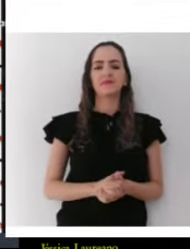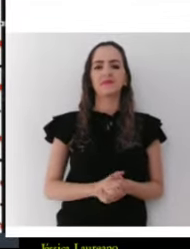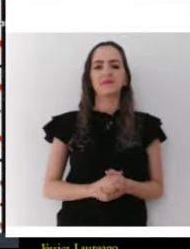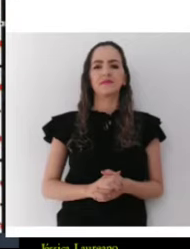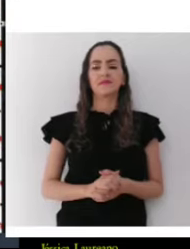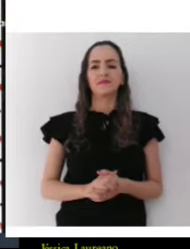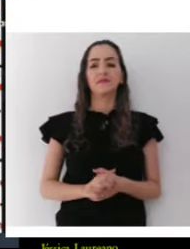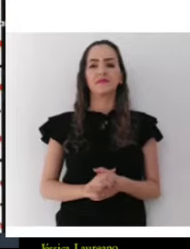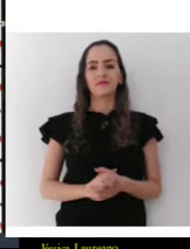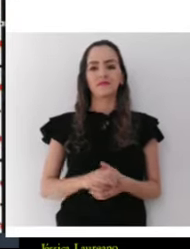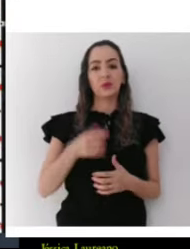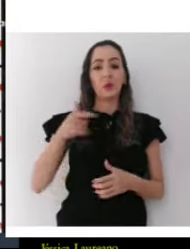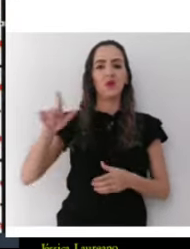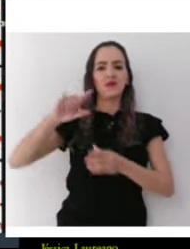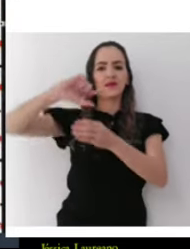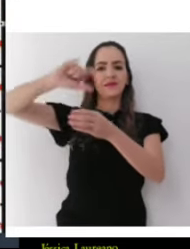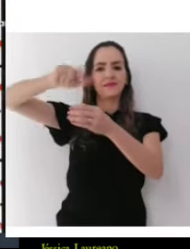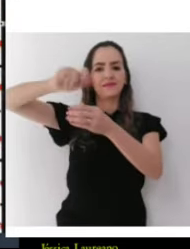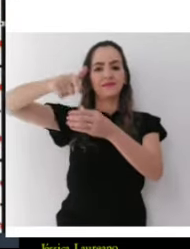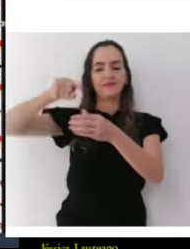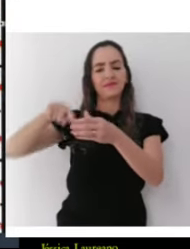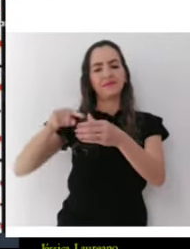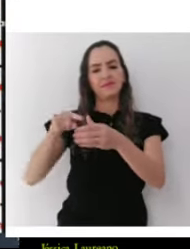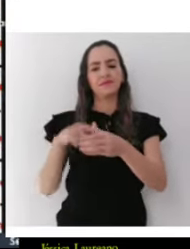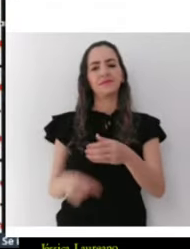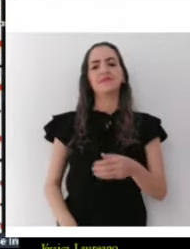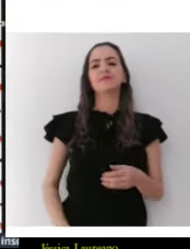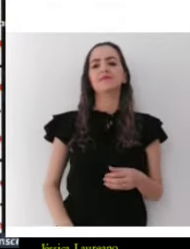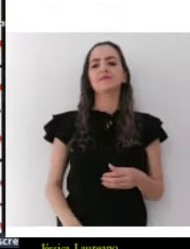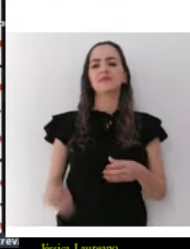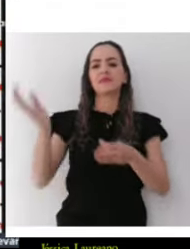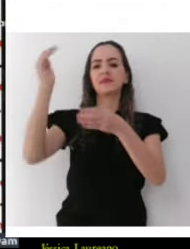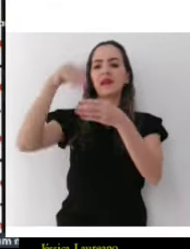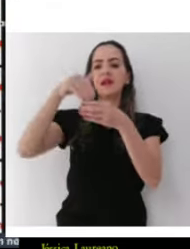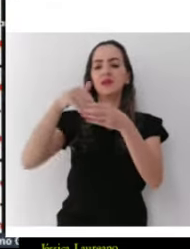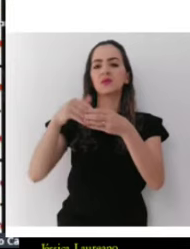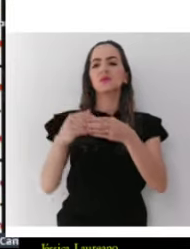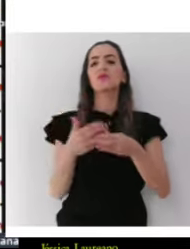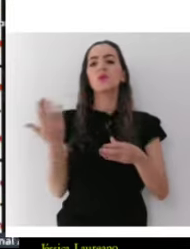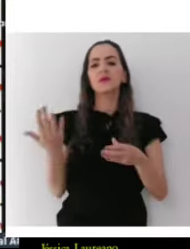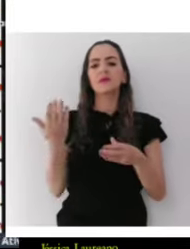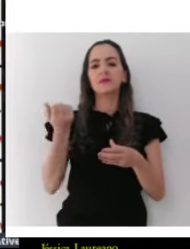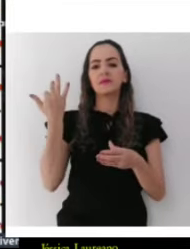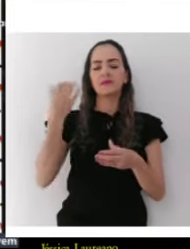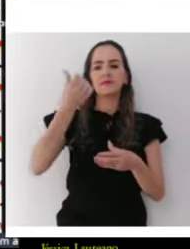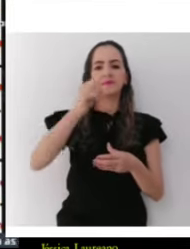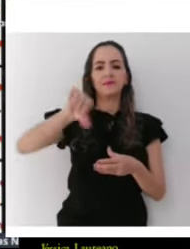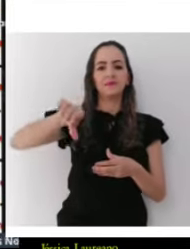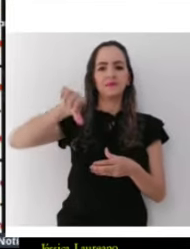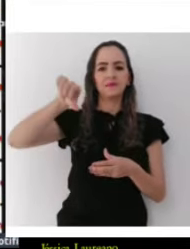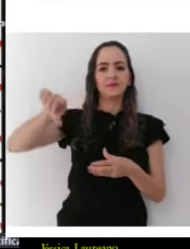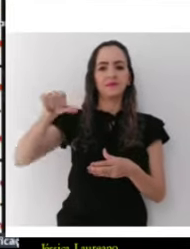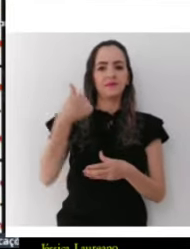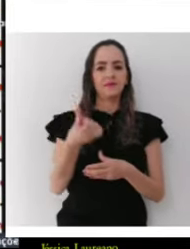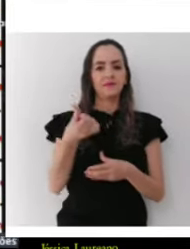Vamos supor agora que essa garrafa tem 996 ml, tá bom? O pessoal disse que ela é